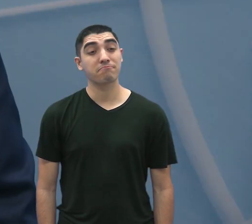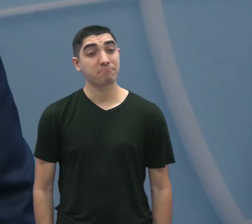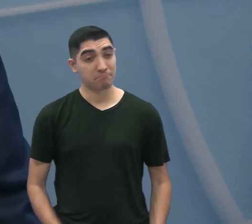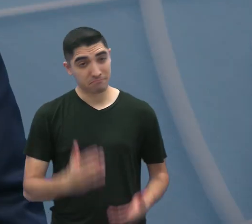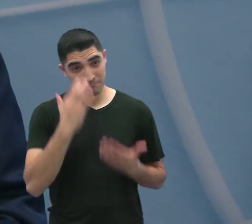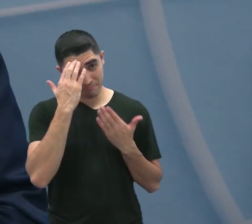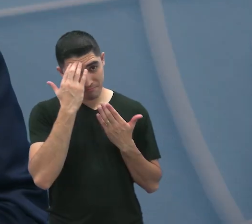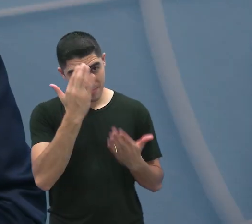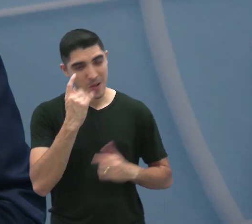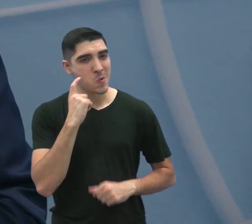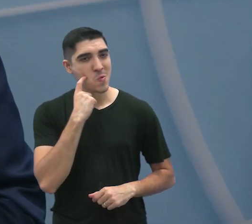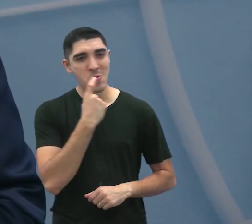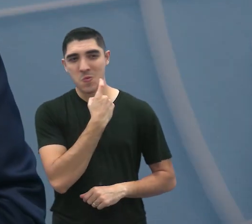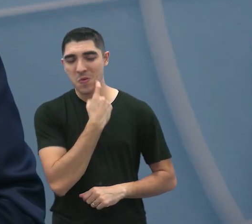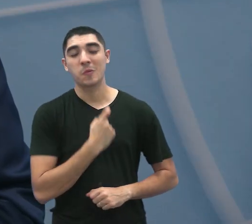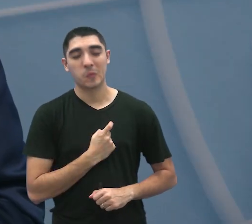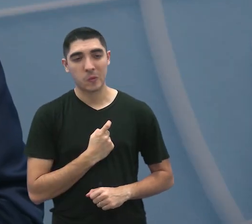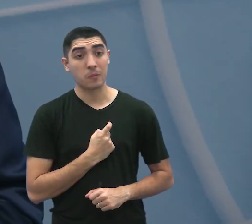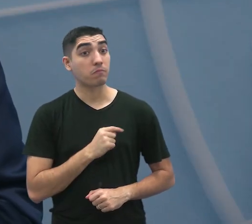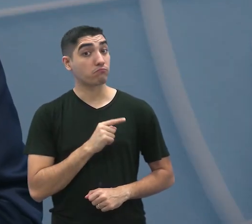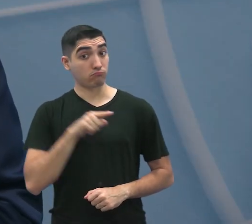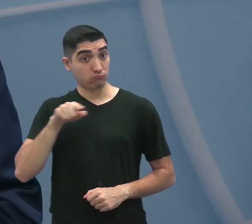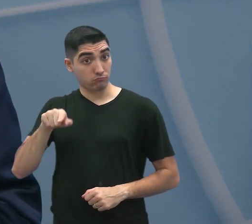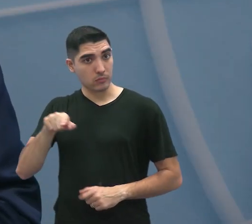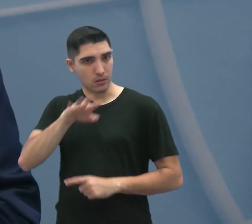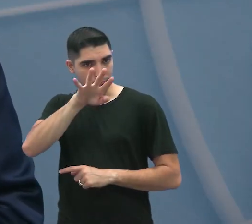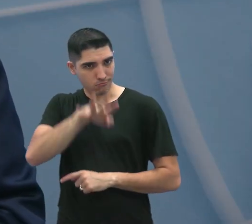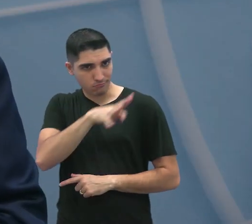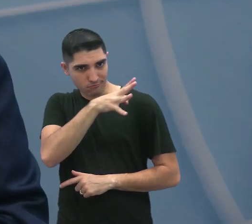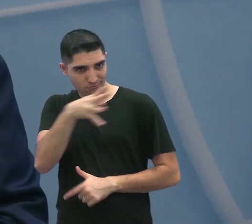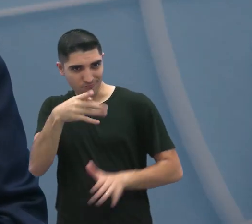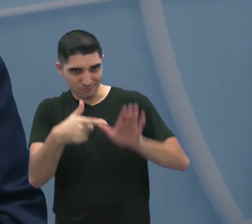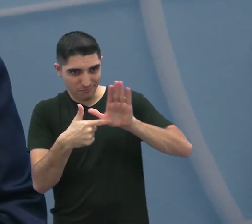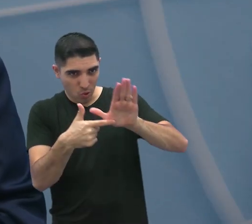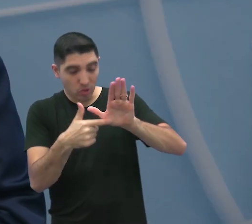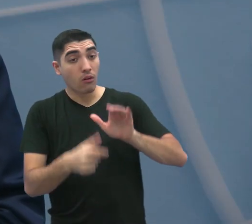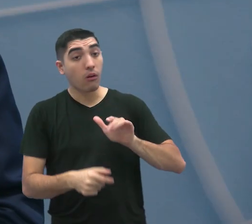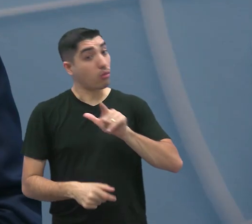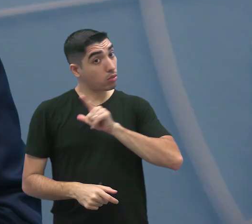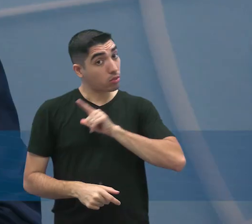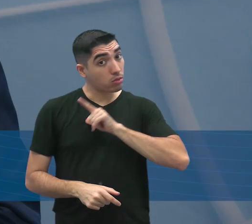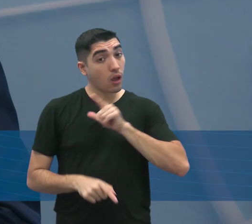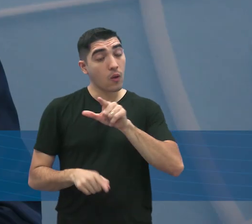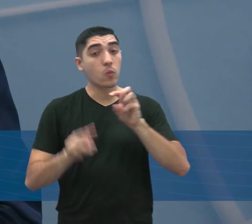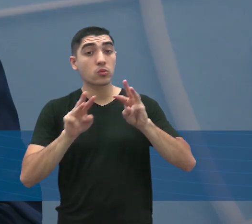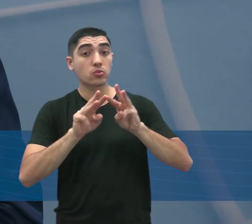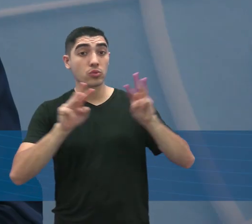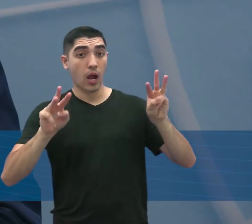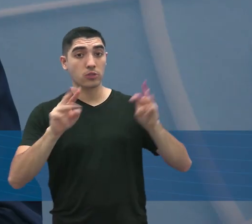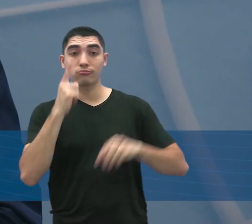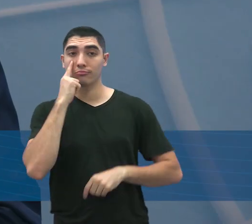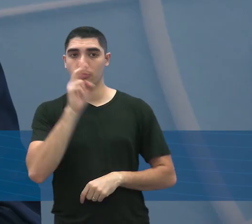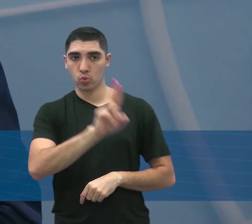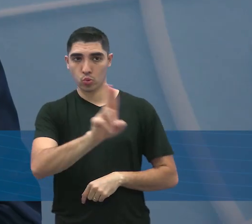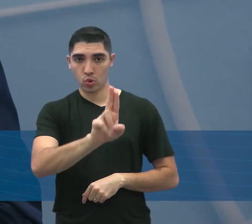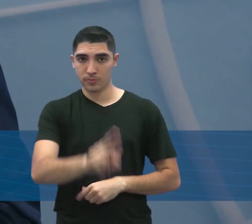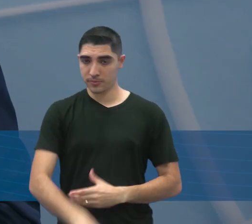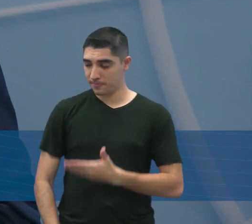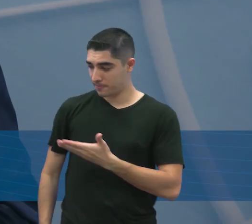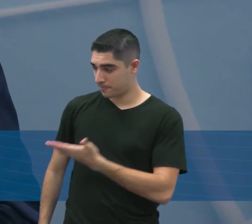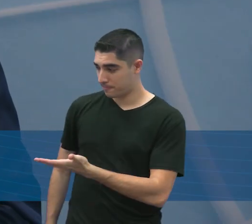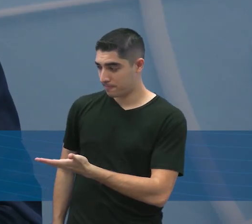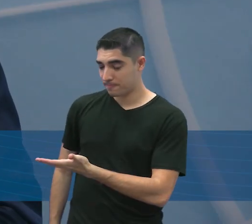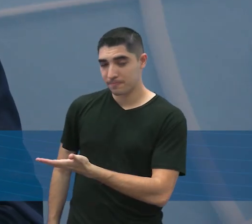Muito obrigado, Luísa. E olha só, essa planilha, né, que a Luísa mostrou para a gente está disponível no